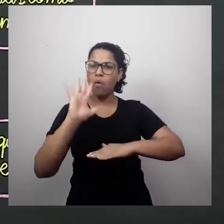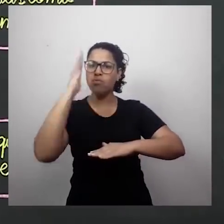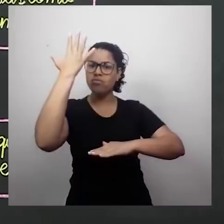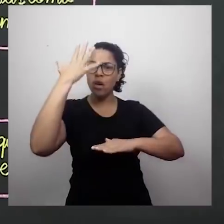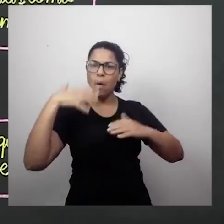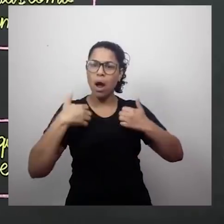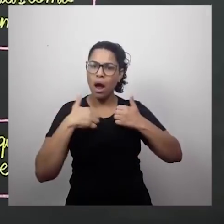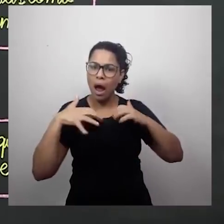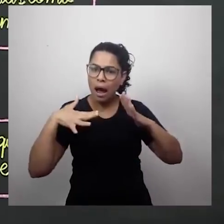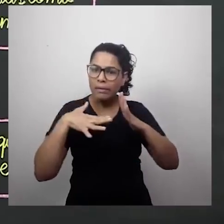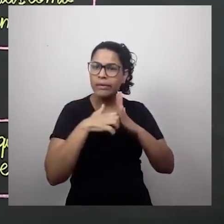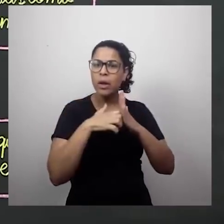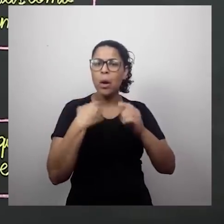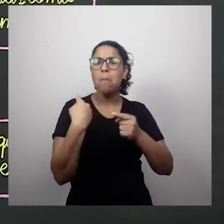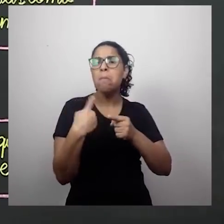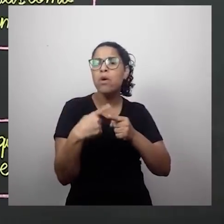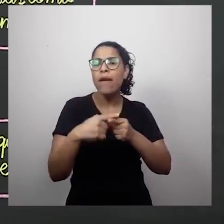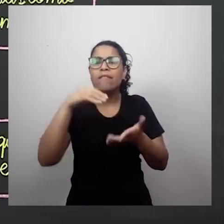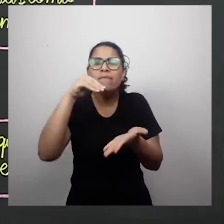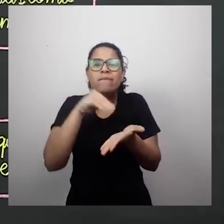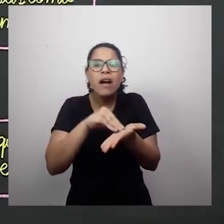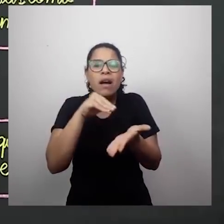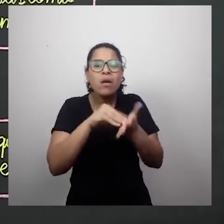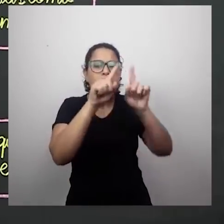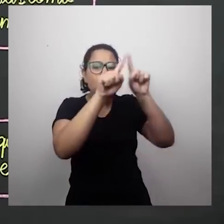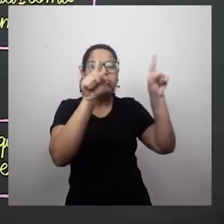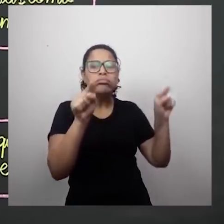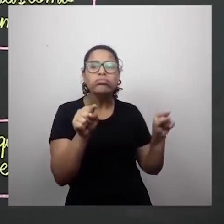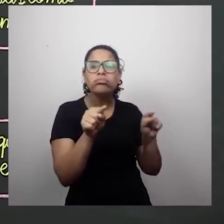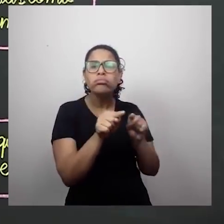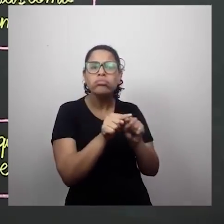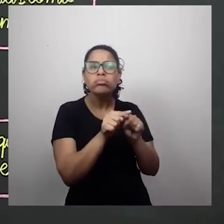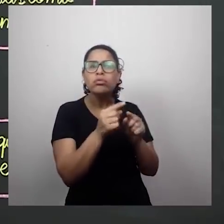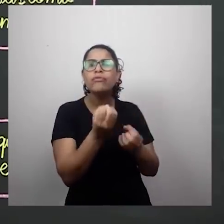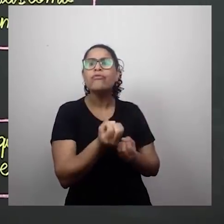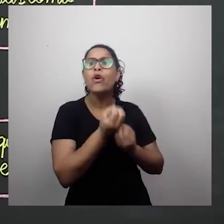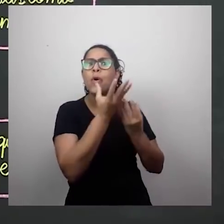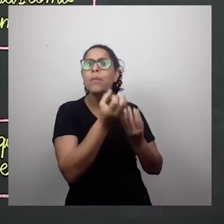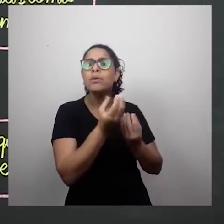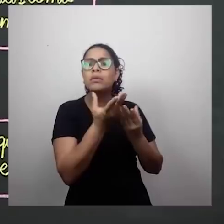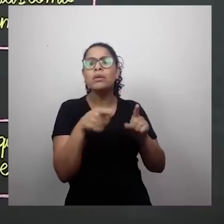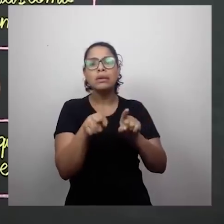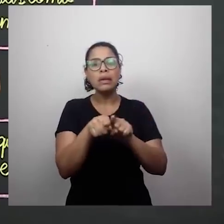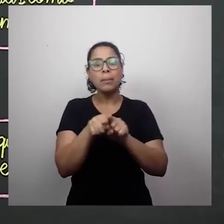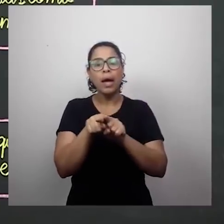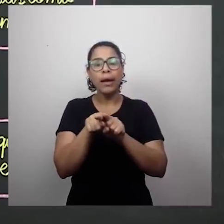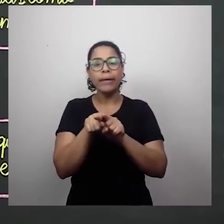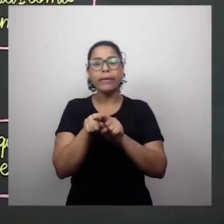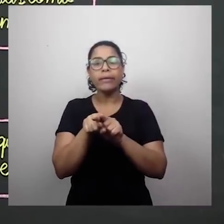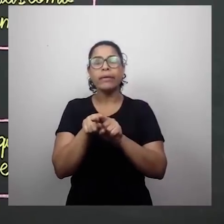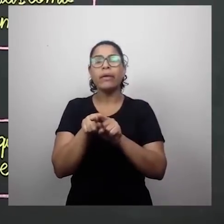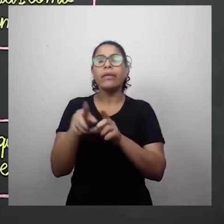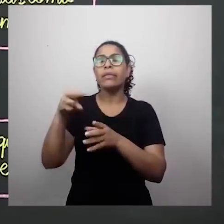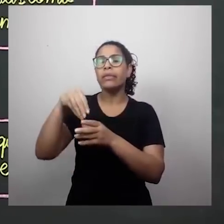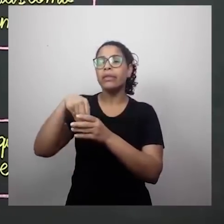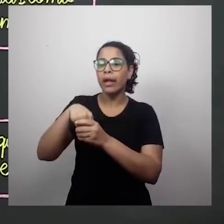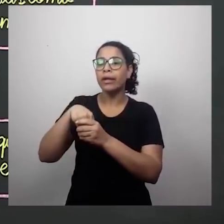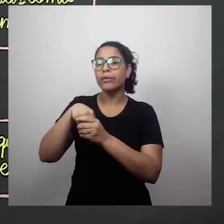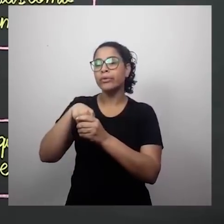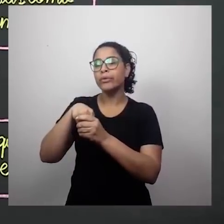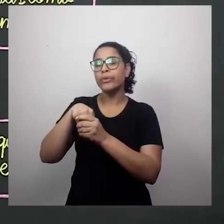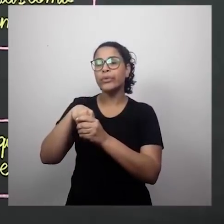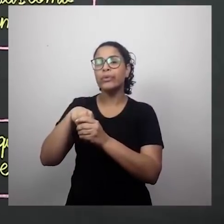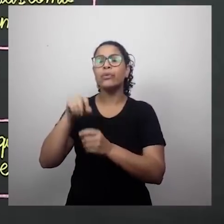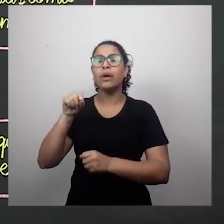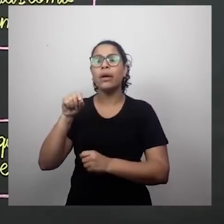está faltando uma sinalização, porque tem faltado por parte da Secretaria de Trânsito e de Desenvolvimento Urbano um